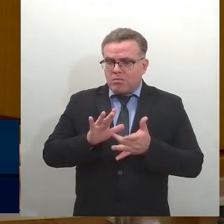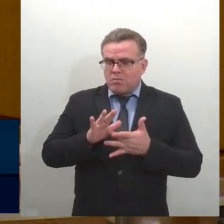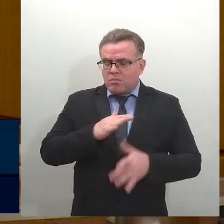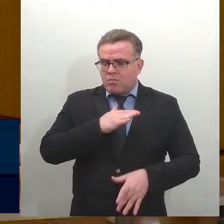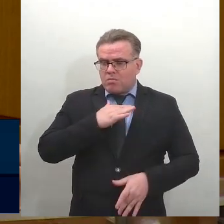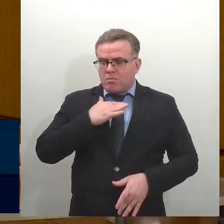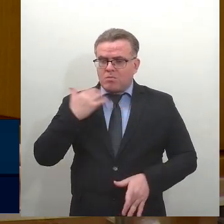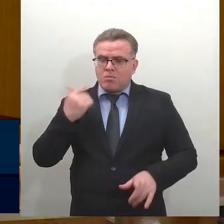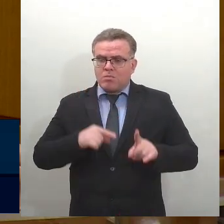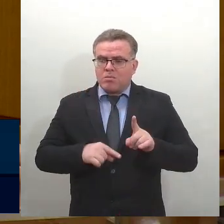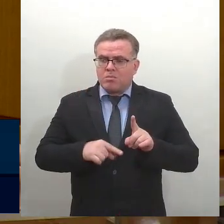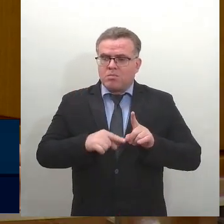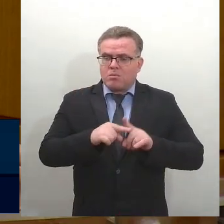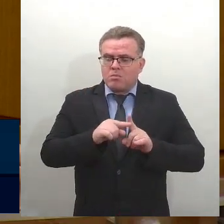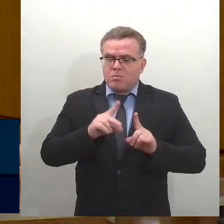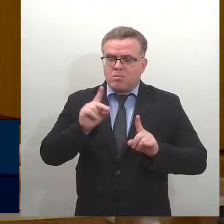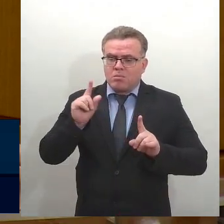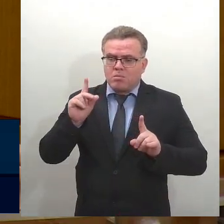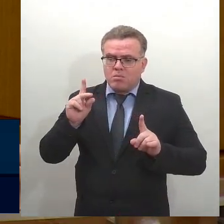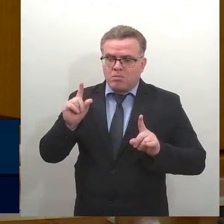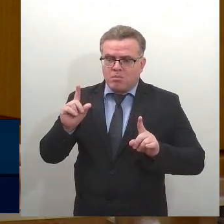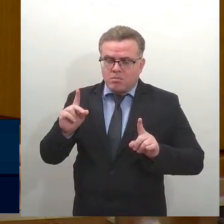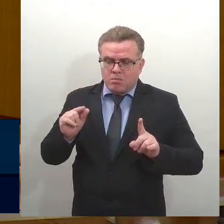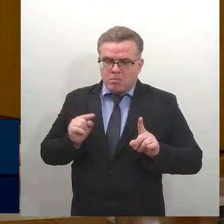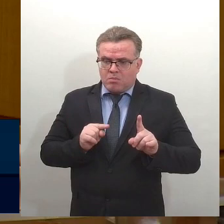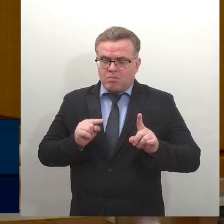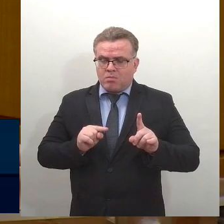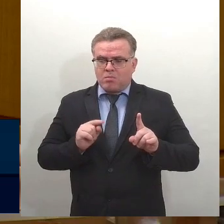na cruz de forma injusta,